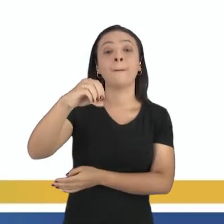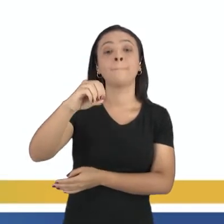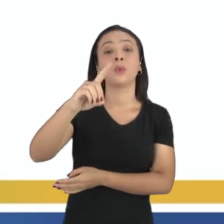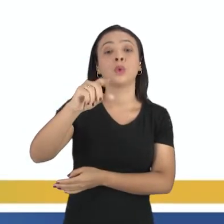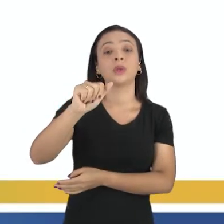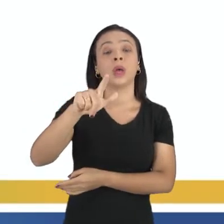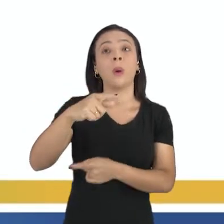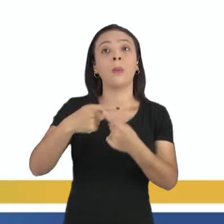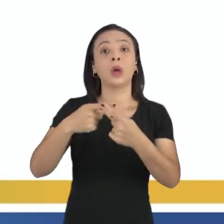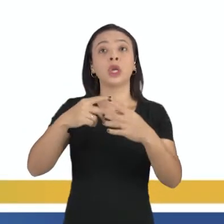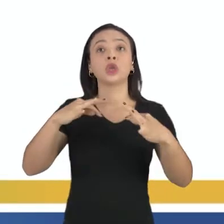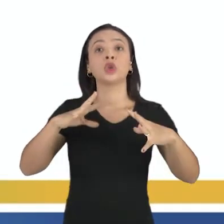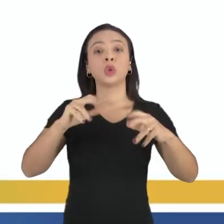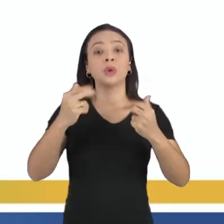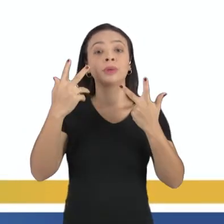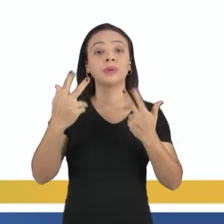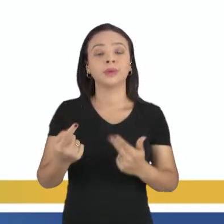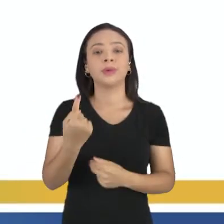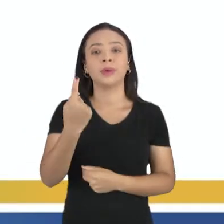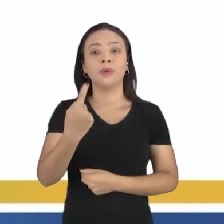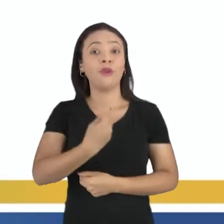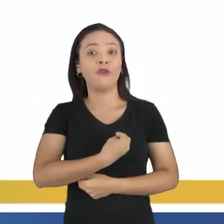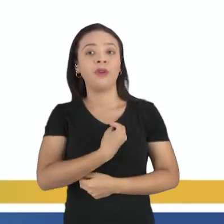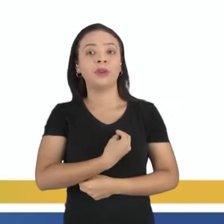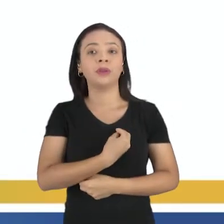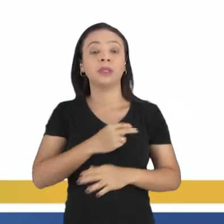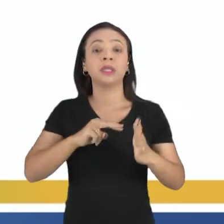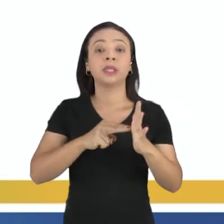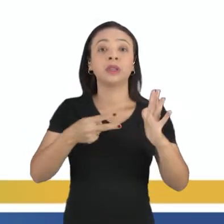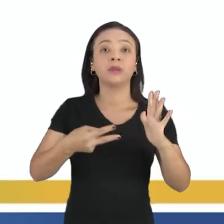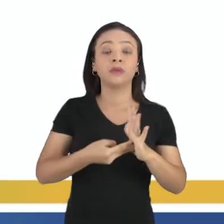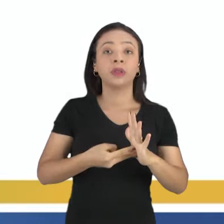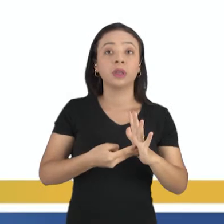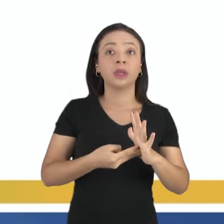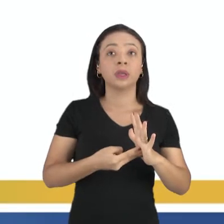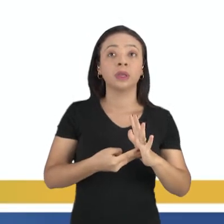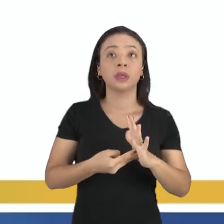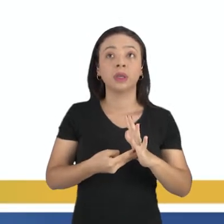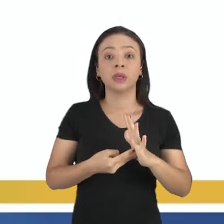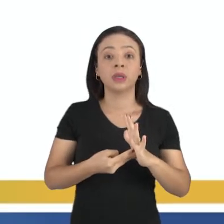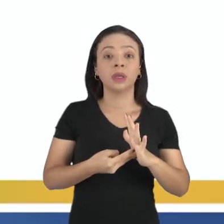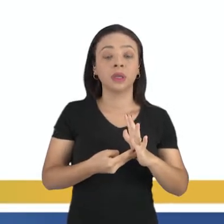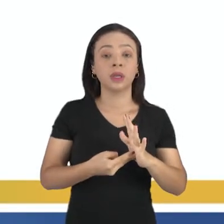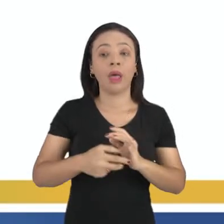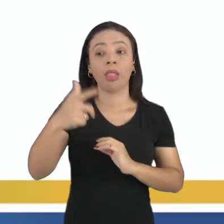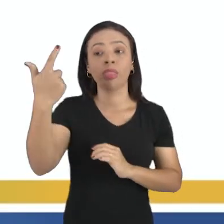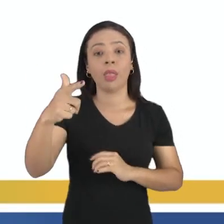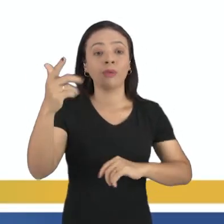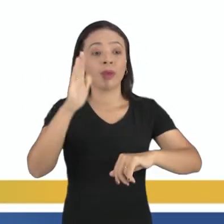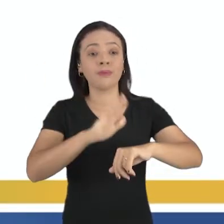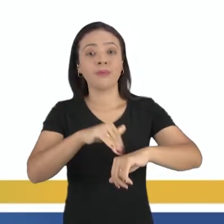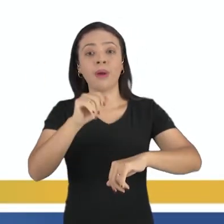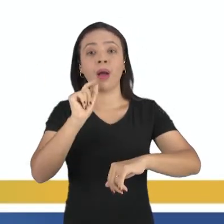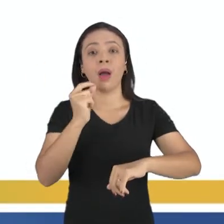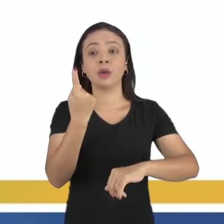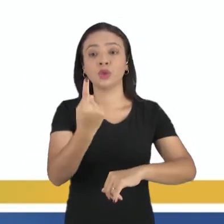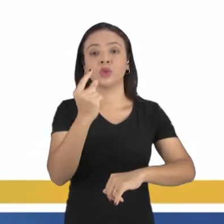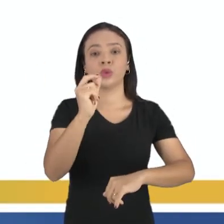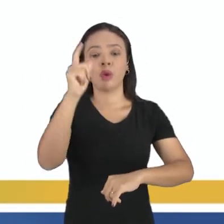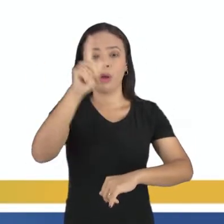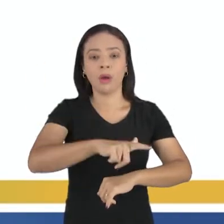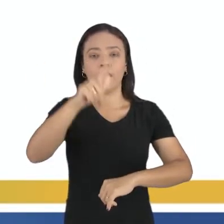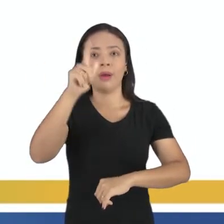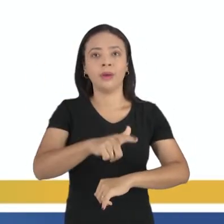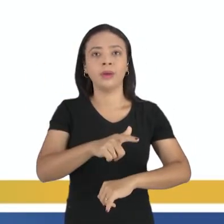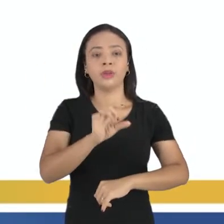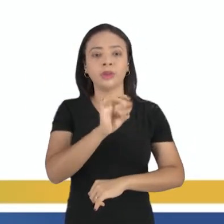possuem frequência absoluta igual a 1. Isso quer dizer que não temos mais que uma repetição, de cada valor